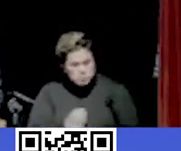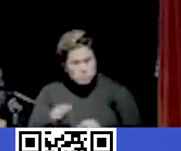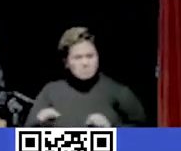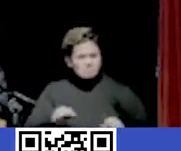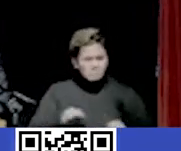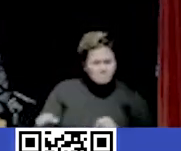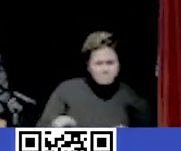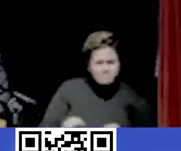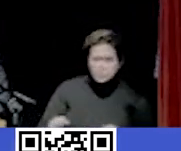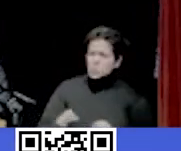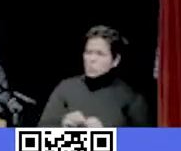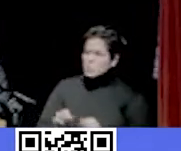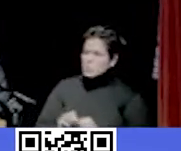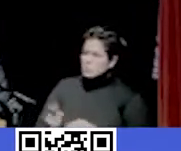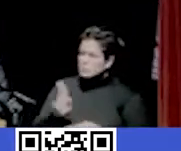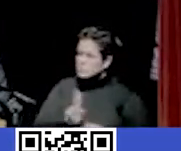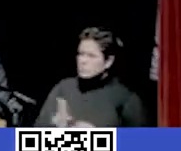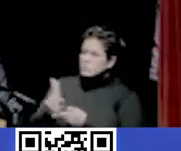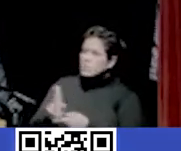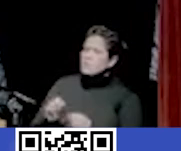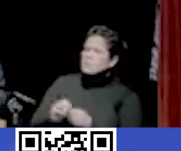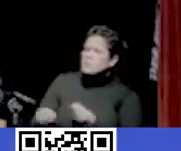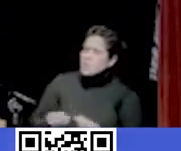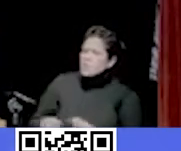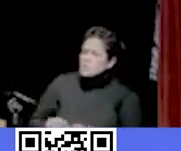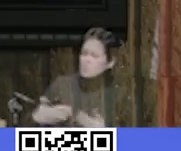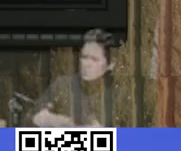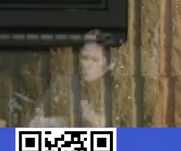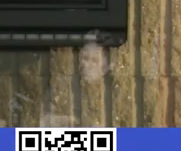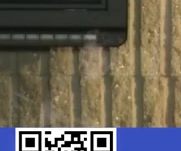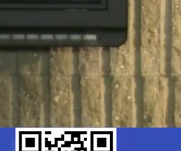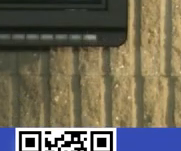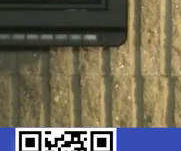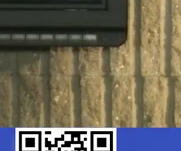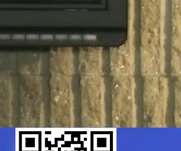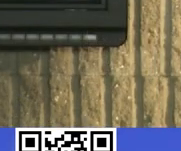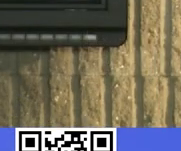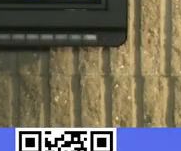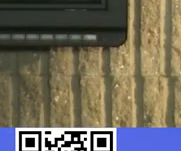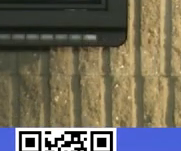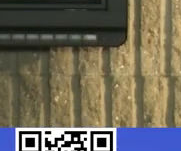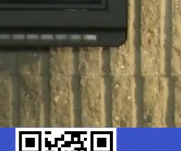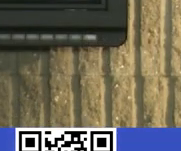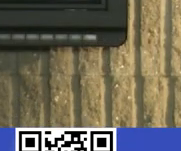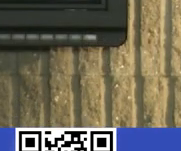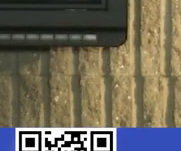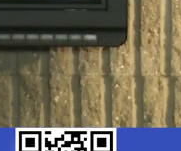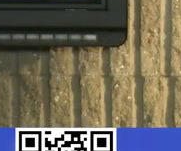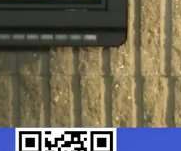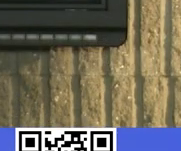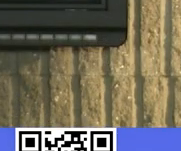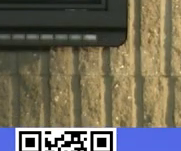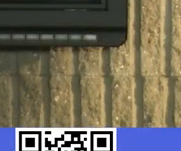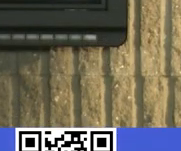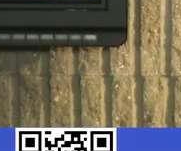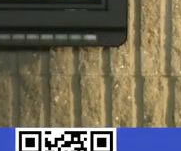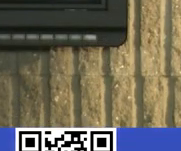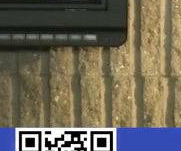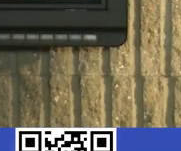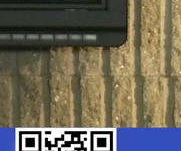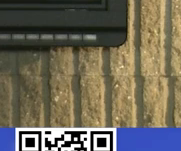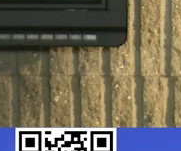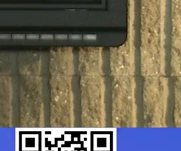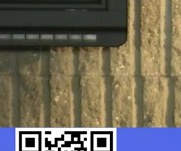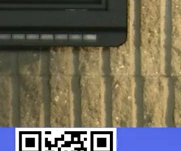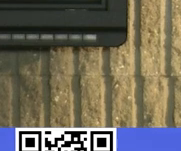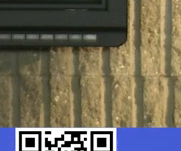às demandas e expor vulnerabilidades de minorias e grupos sociais. Você pode assistir o evento na